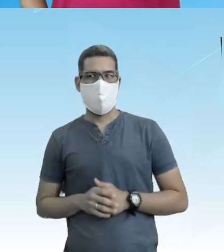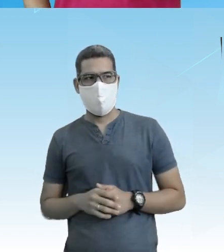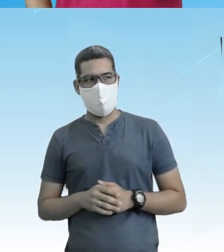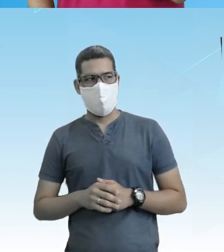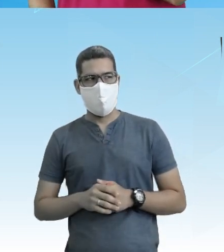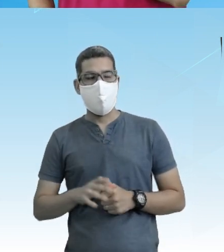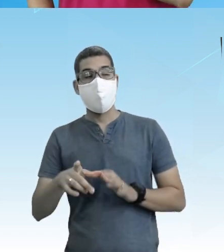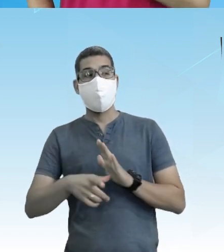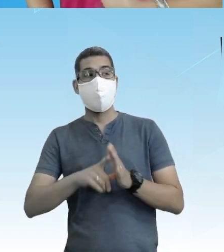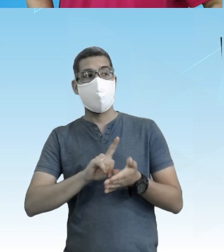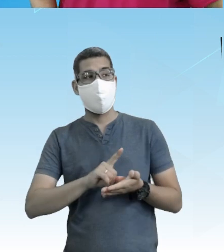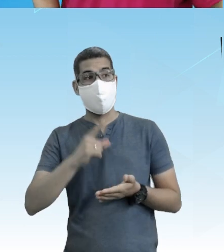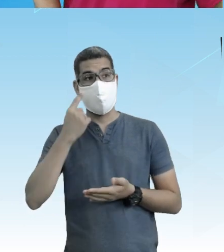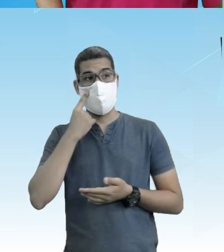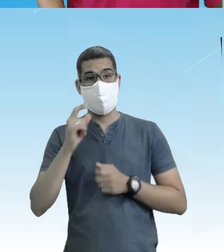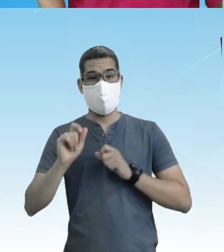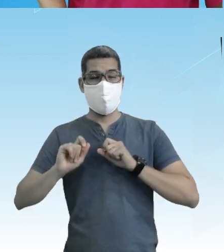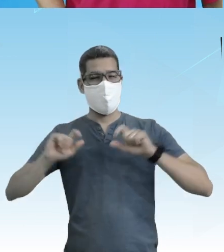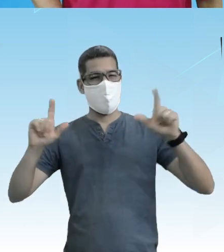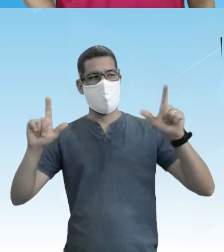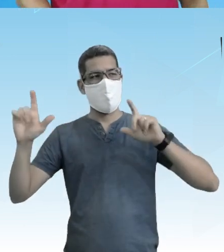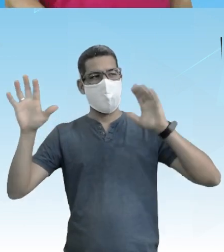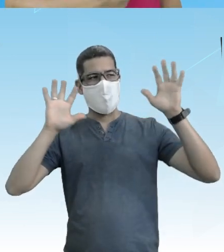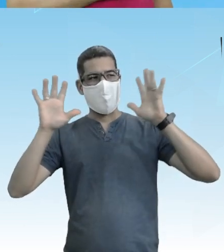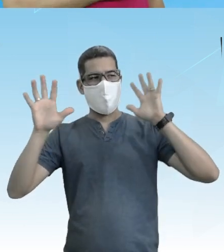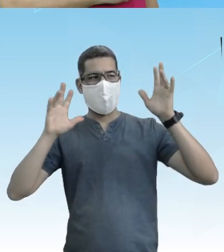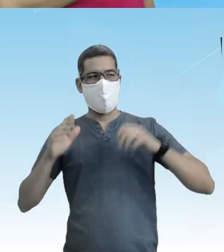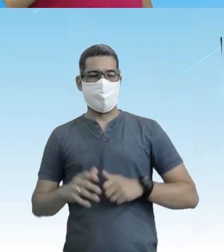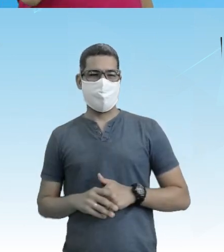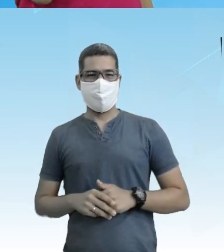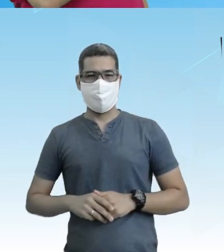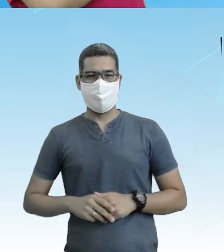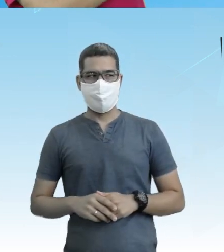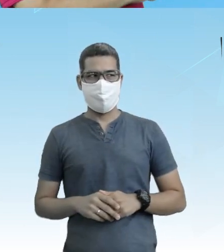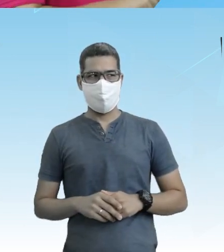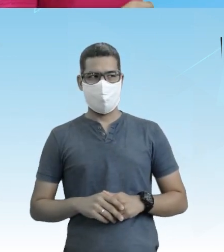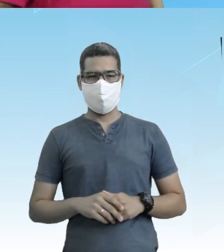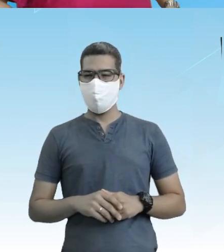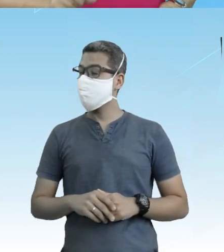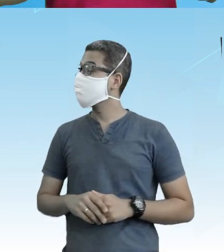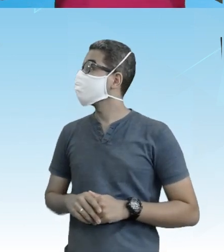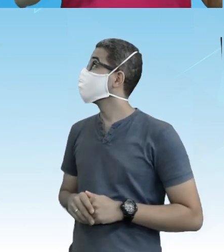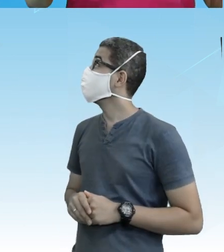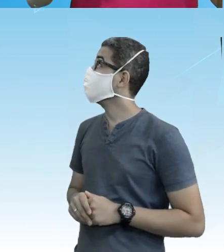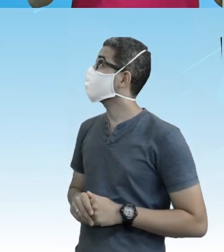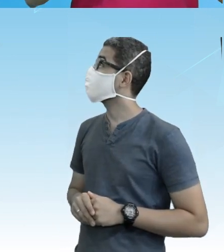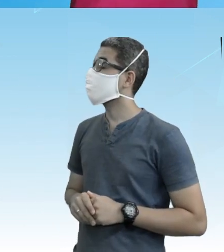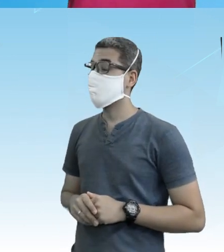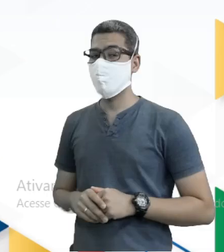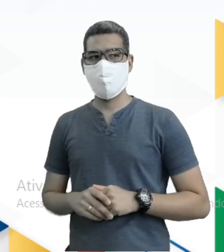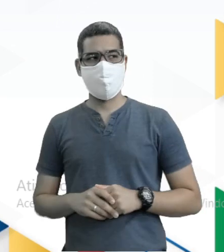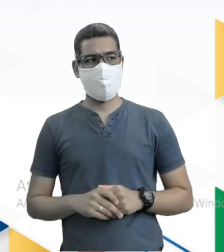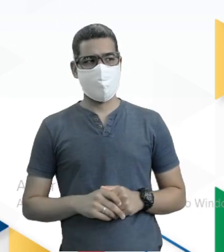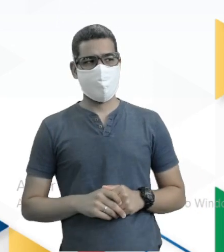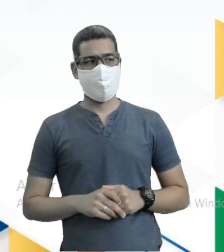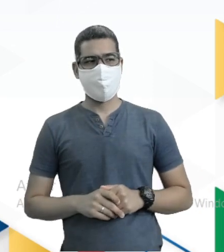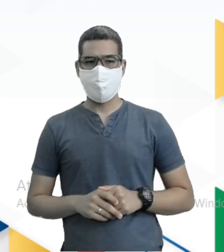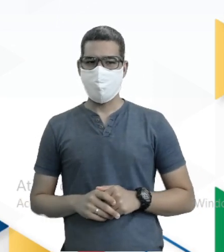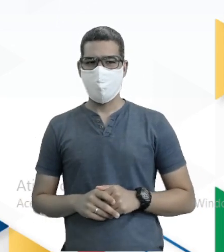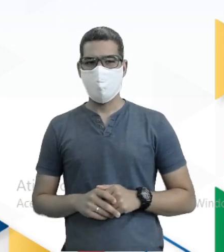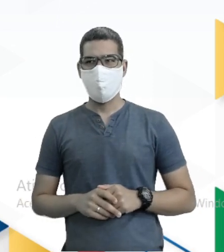nosso pensamento, da nossa reflexão. Vamos ver? Acompanhe comigo. Como há na tela, vejam